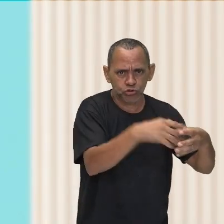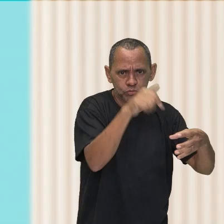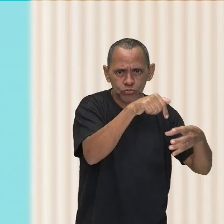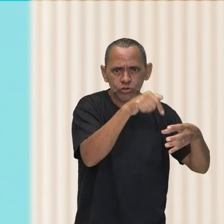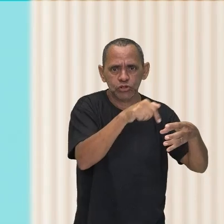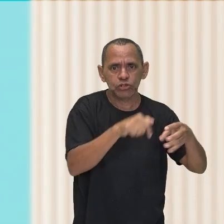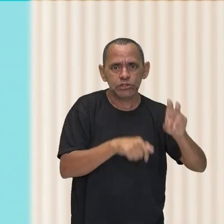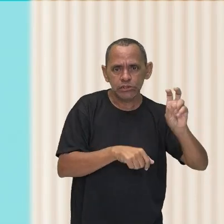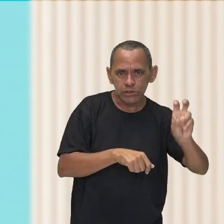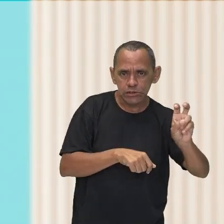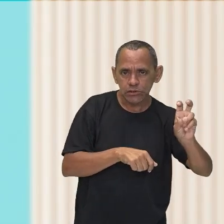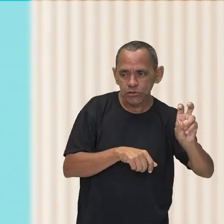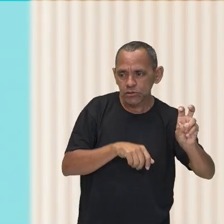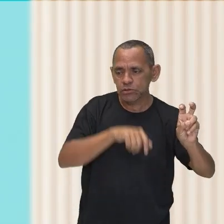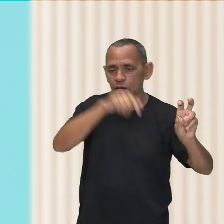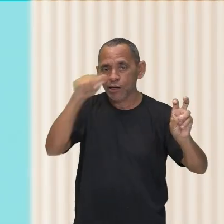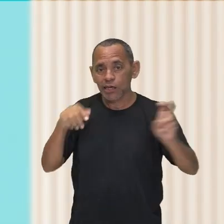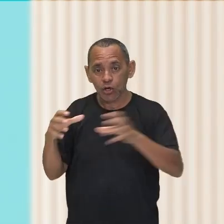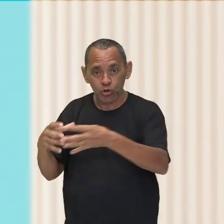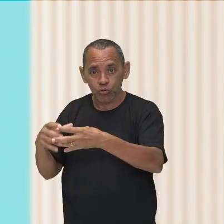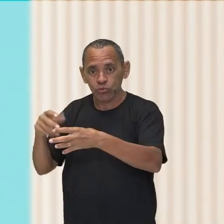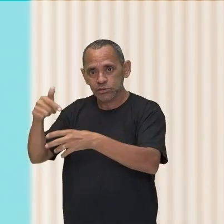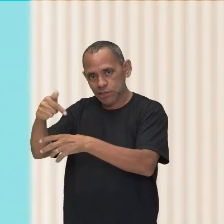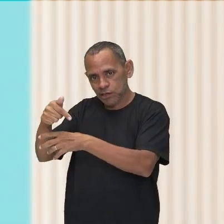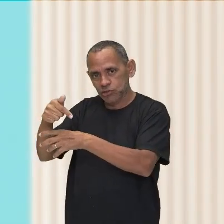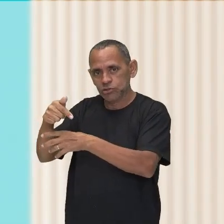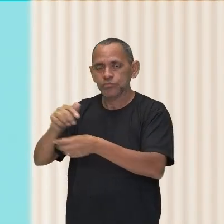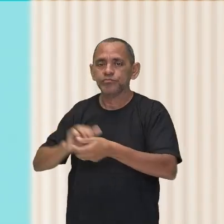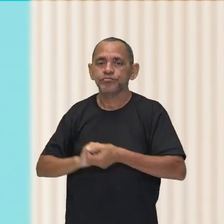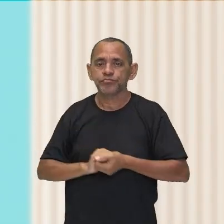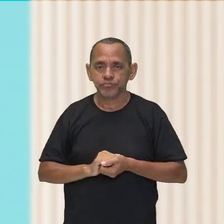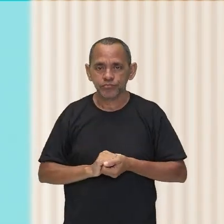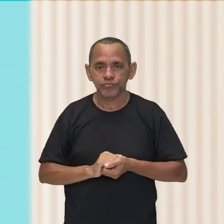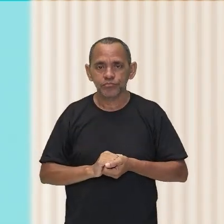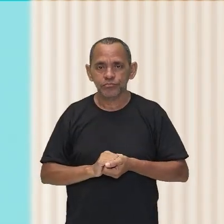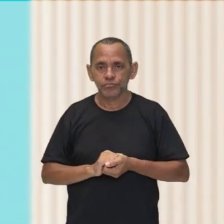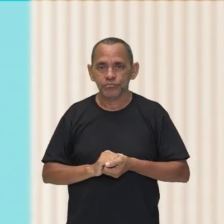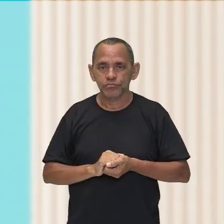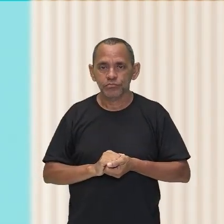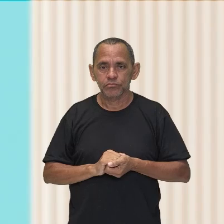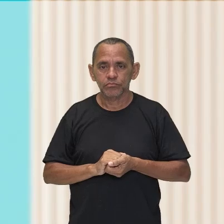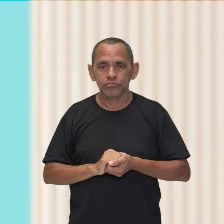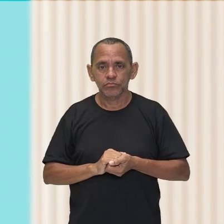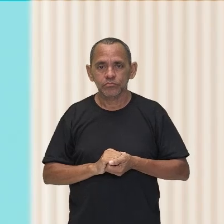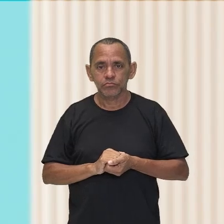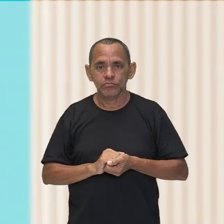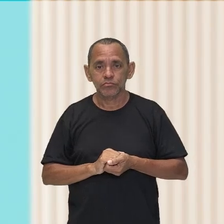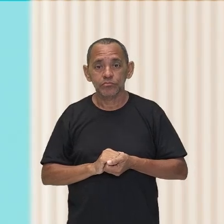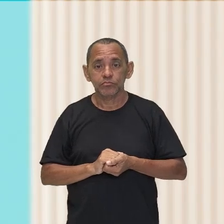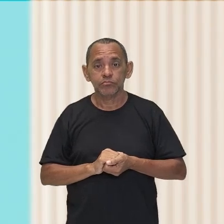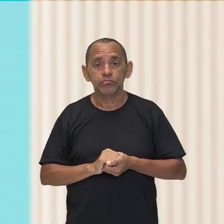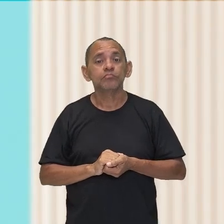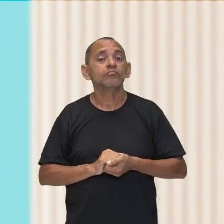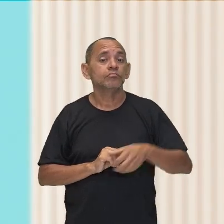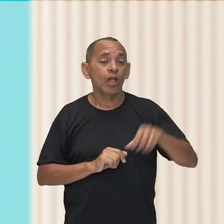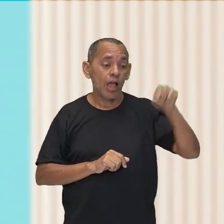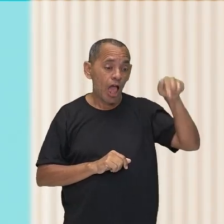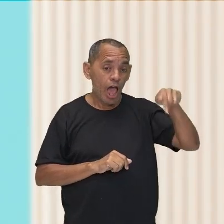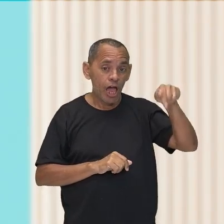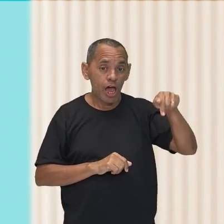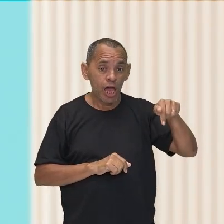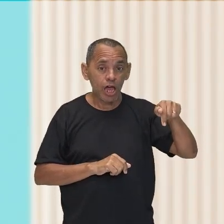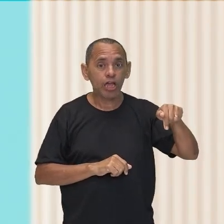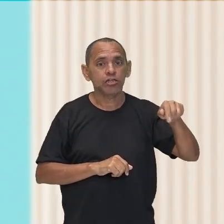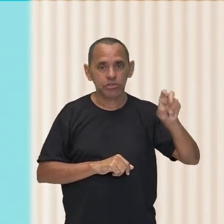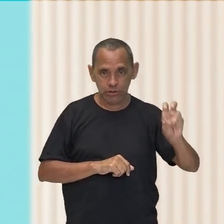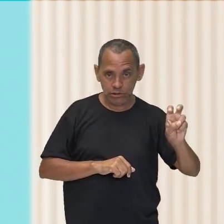7 jogadores numa equipe, no caso do futebol de 7. Já no caso do futebol de 5, são 5 jogadores que compõem uma